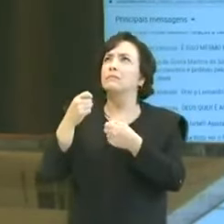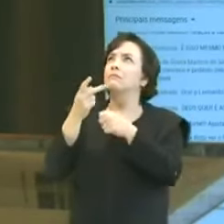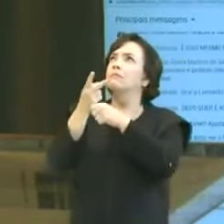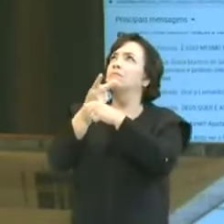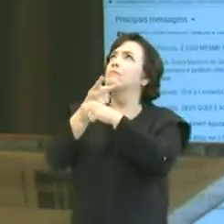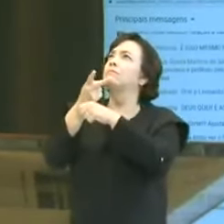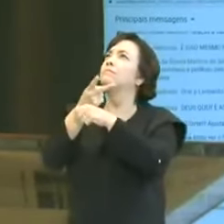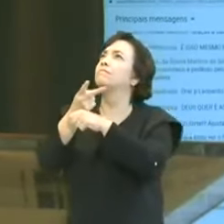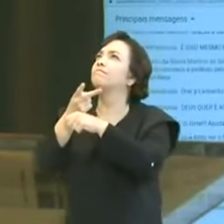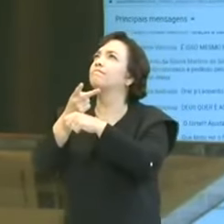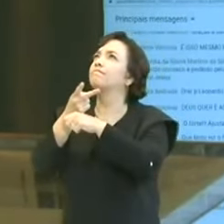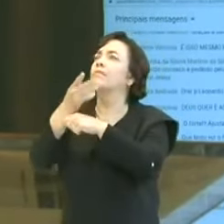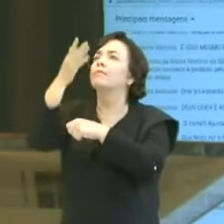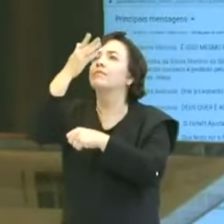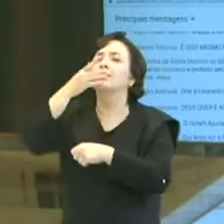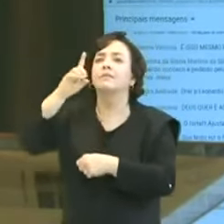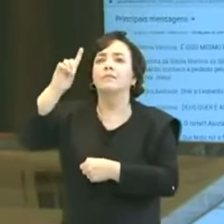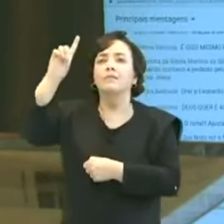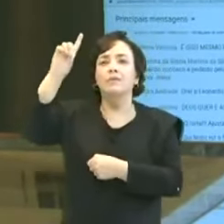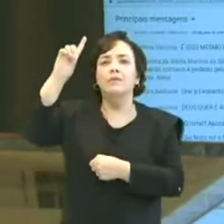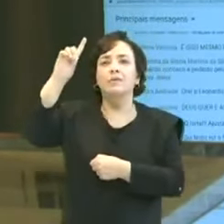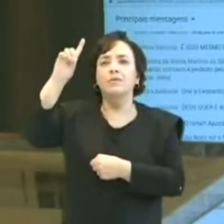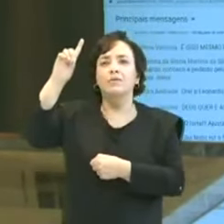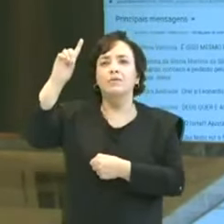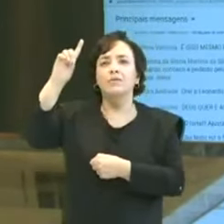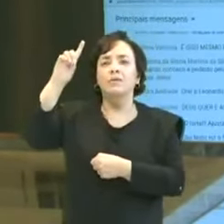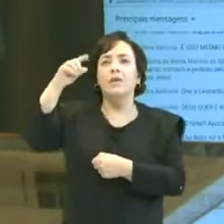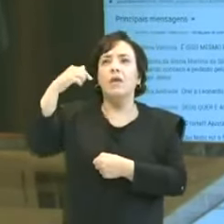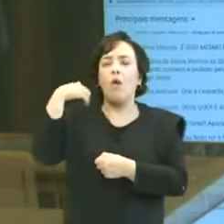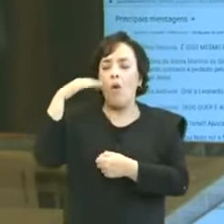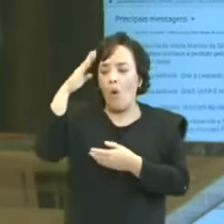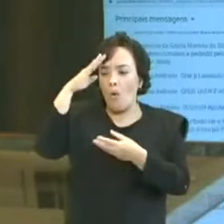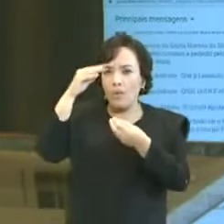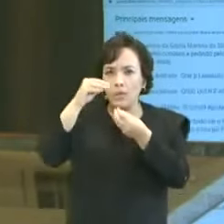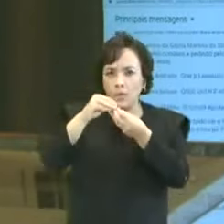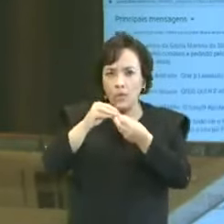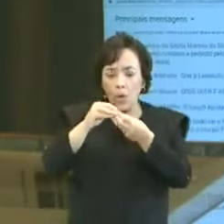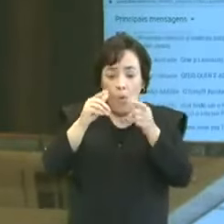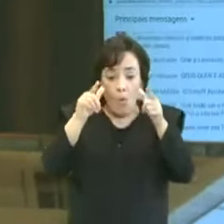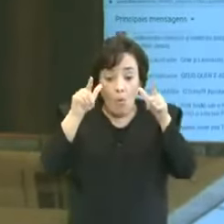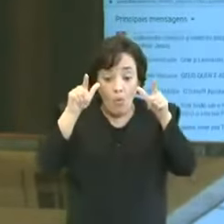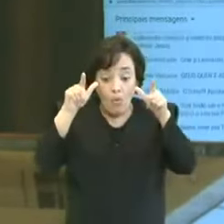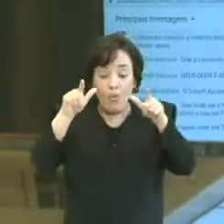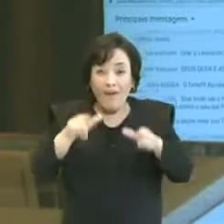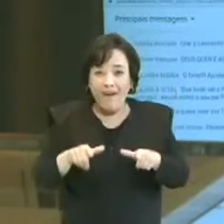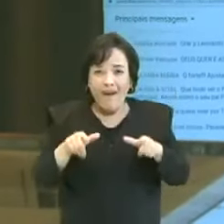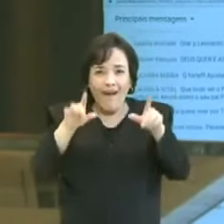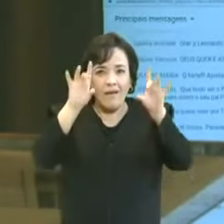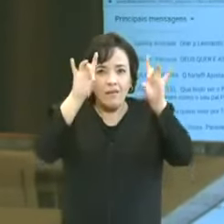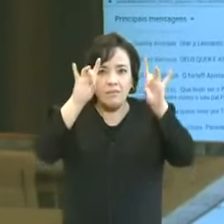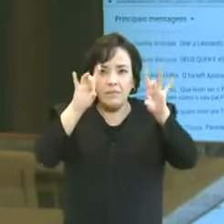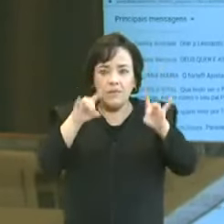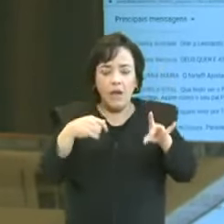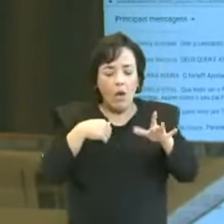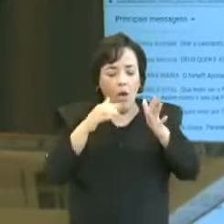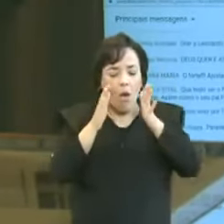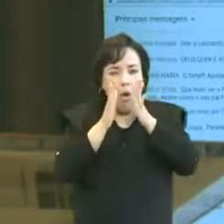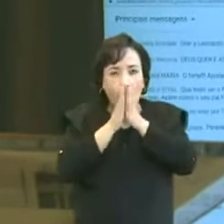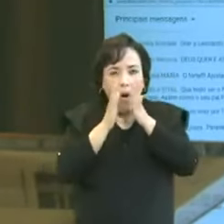E eu entendi que aquele ambiente de fé, aquele lugar onde Deus se revelava,